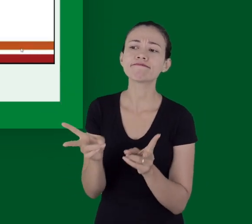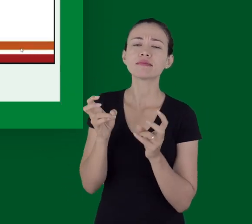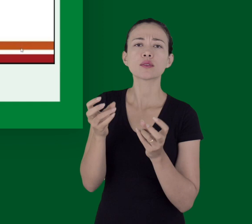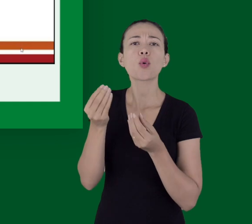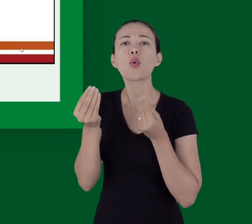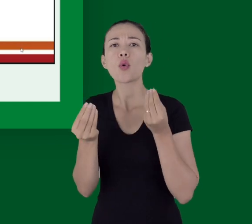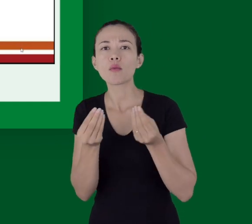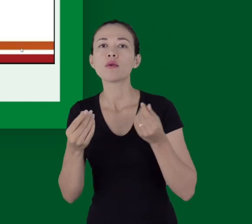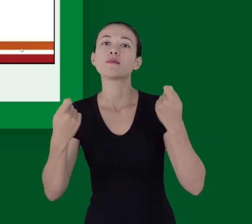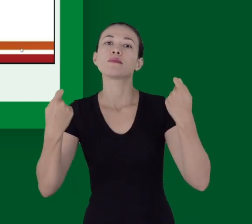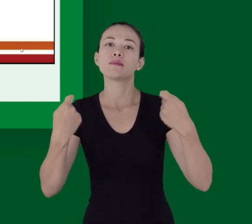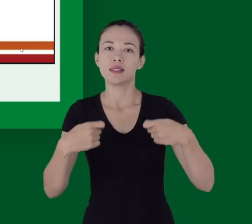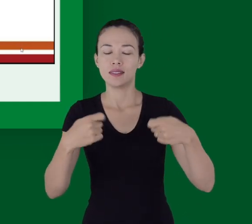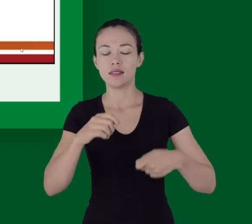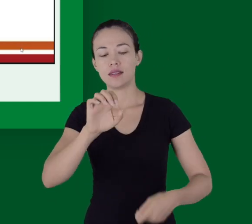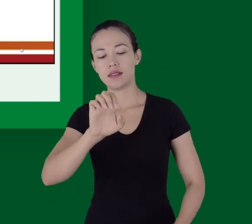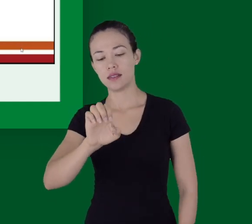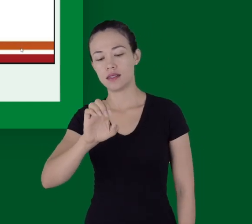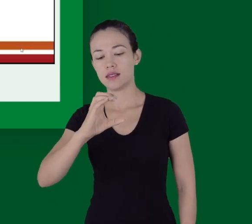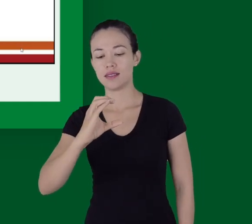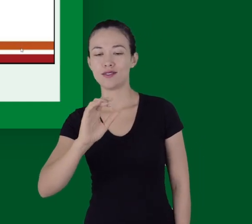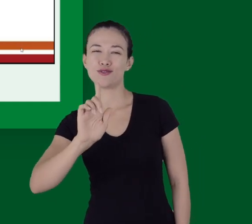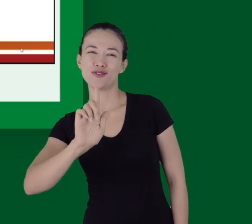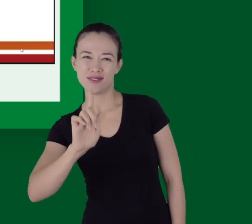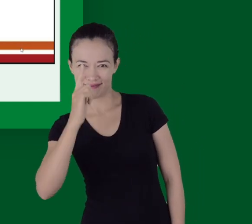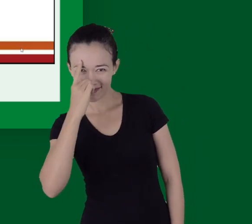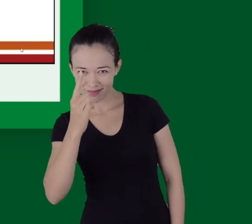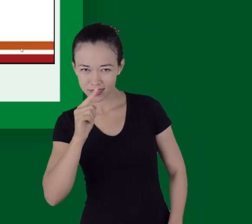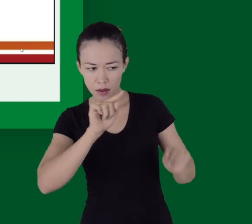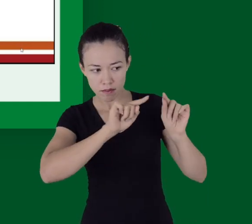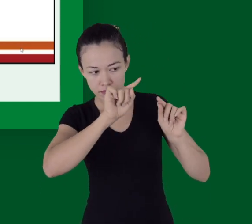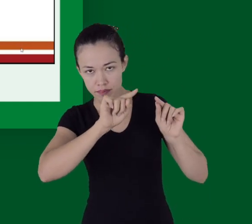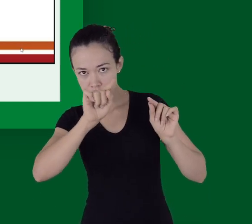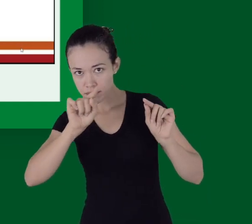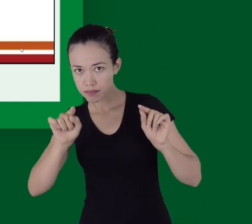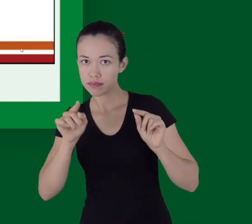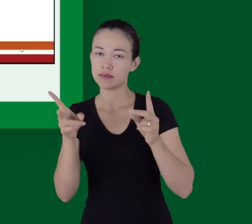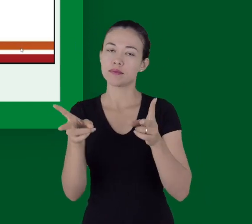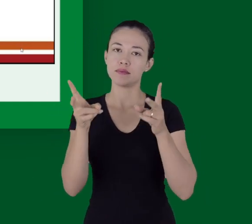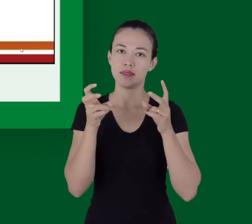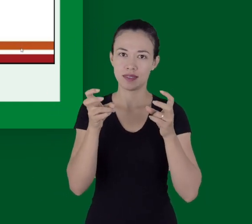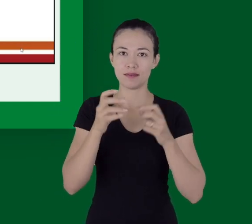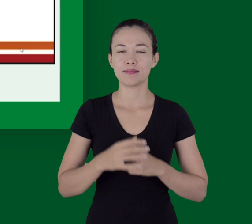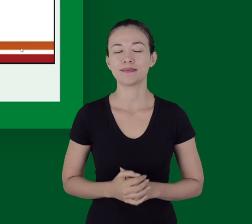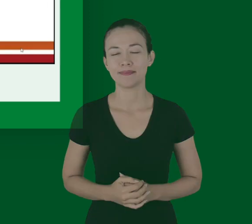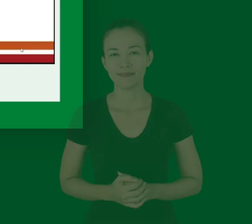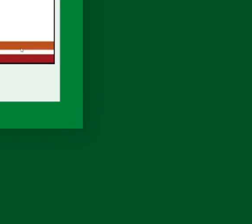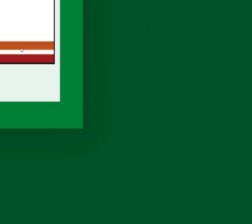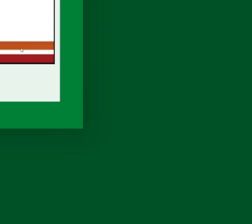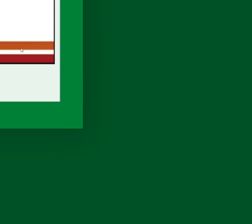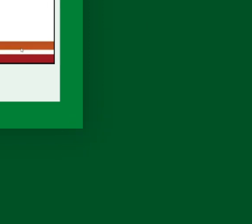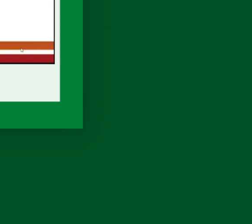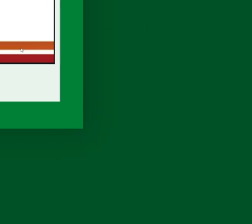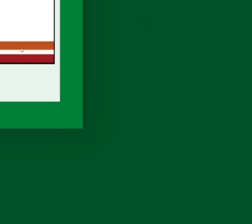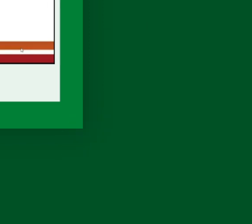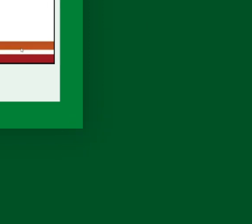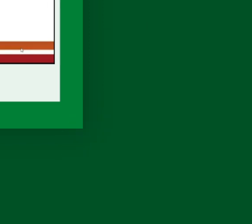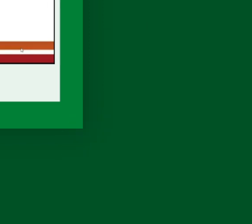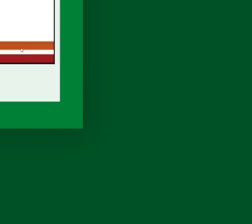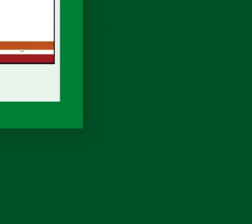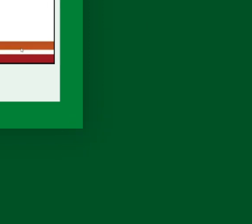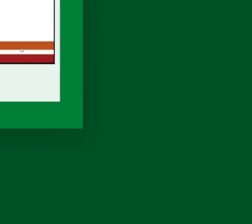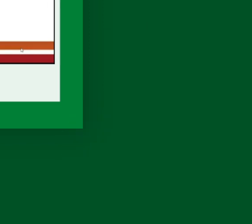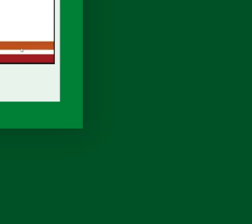com supra, a gente precisa do eletro. Por quê? No infarto sem supra e no com supra, o paciente vai estar com dor. A dor geralmente vai ser típica.